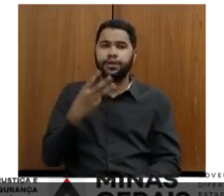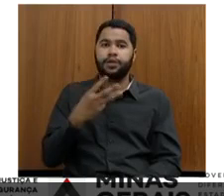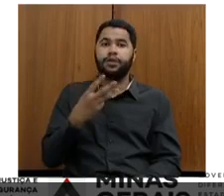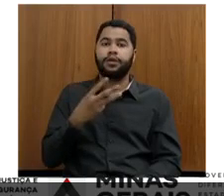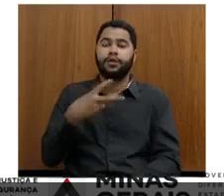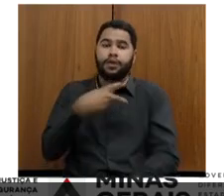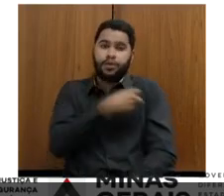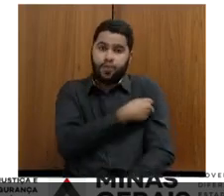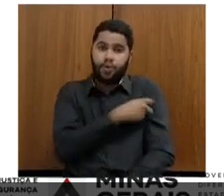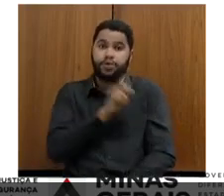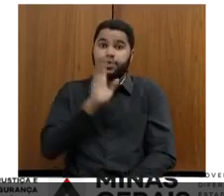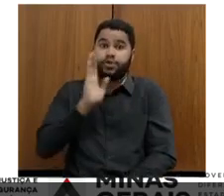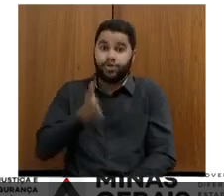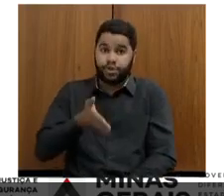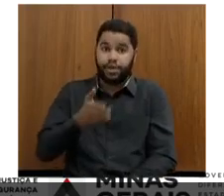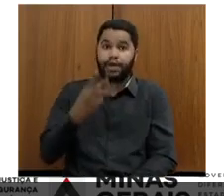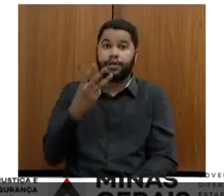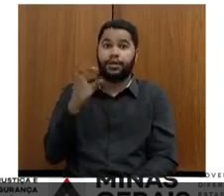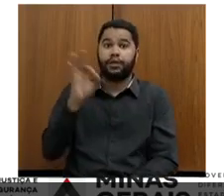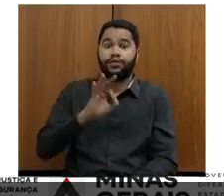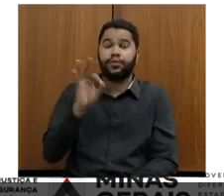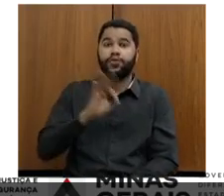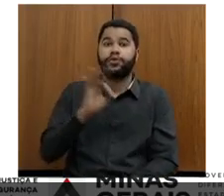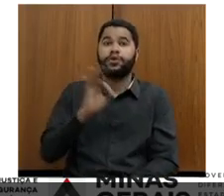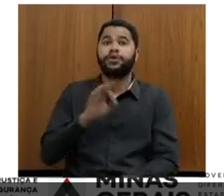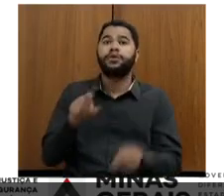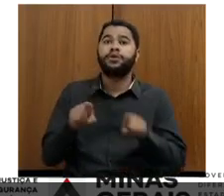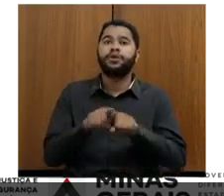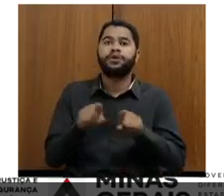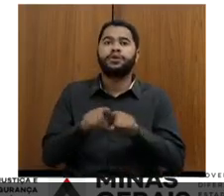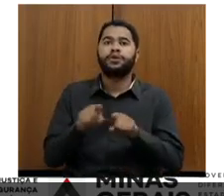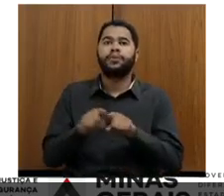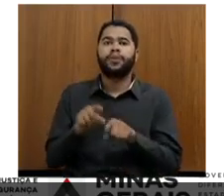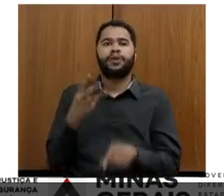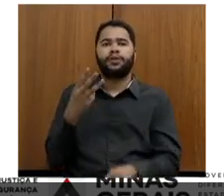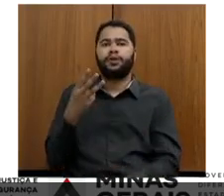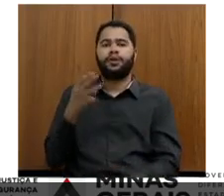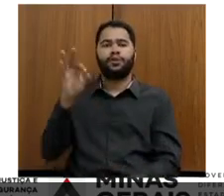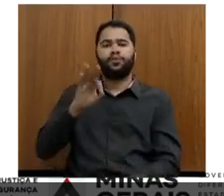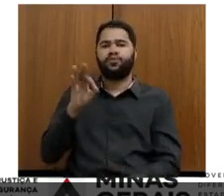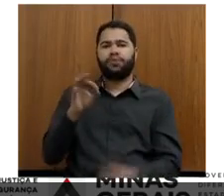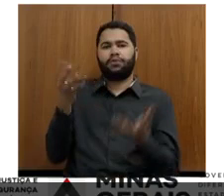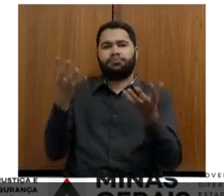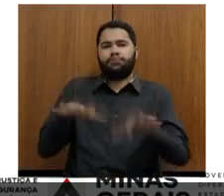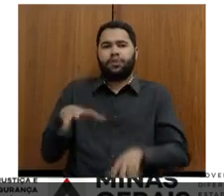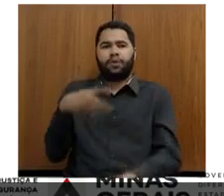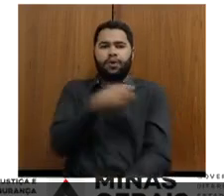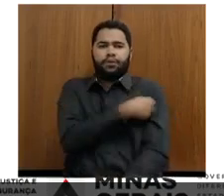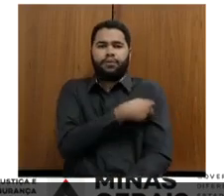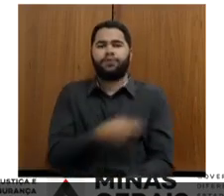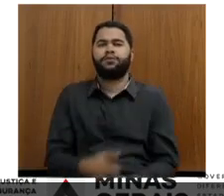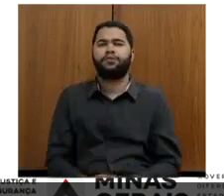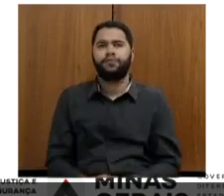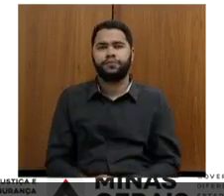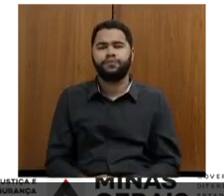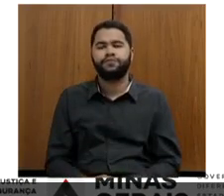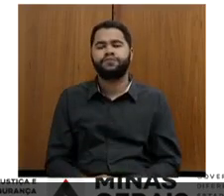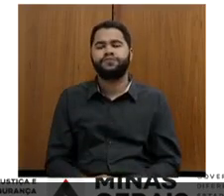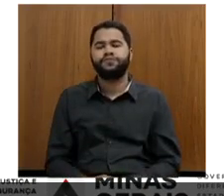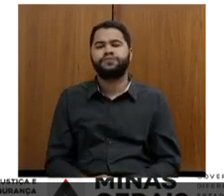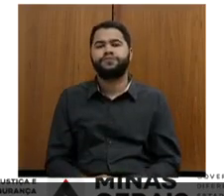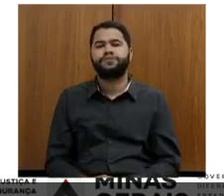três por cento e três por cento de recusa na vacinação pode passar